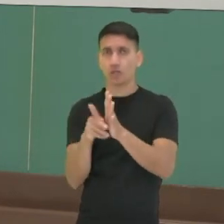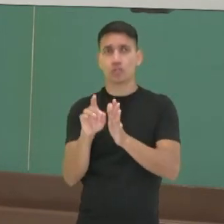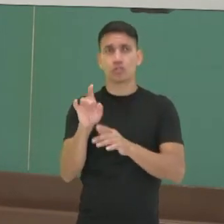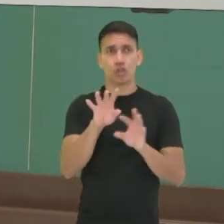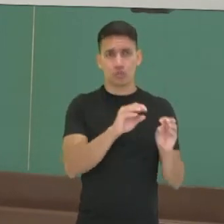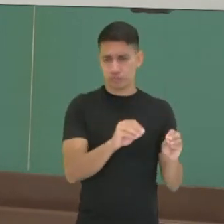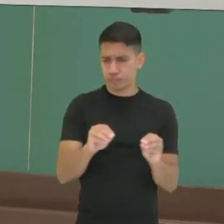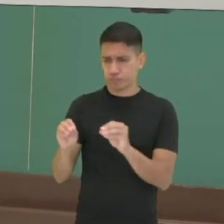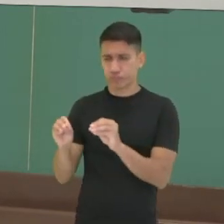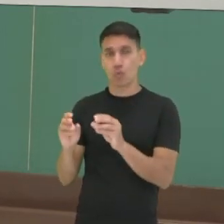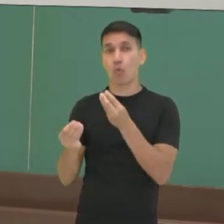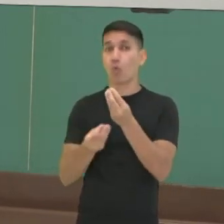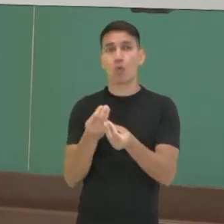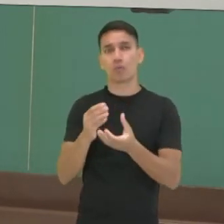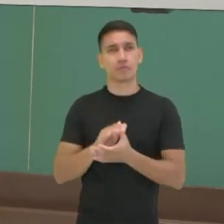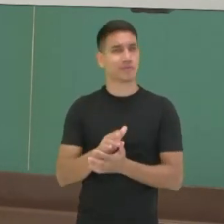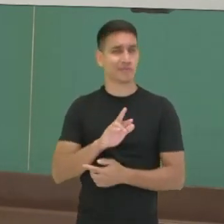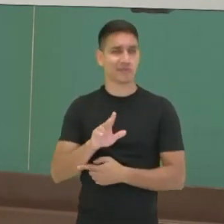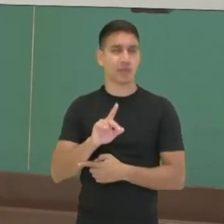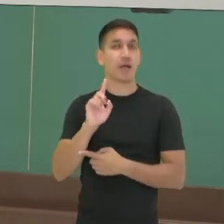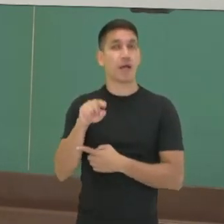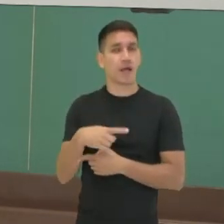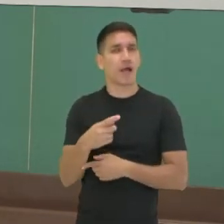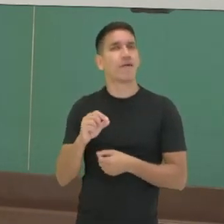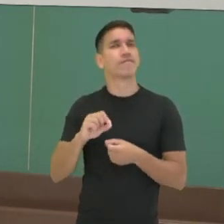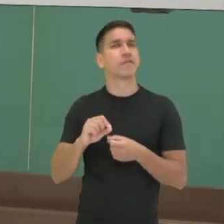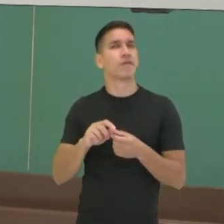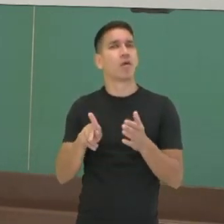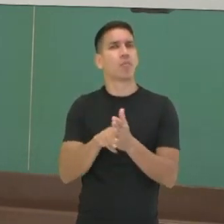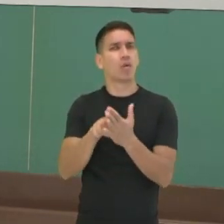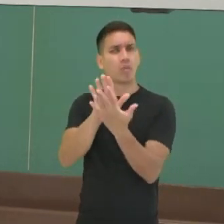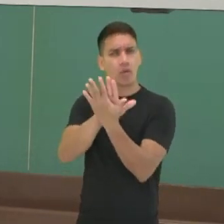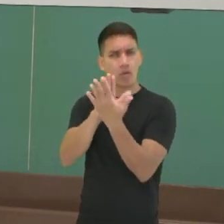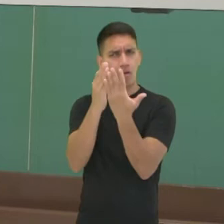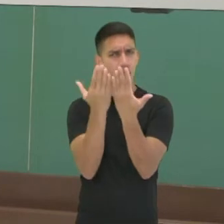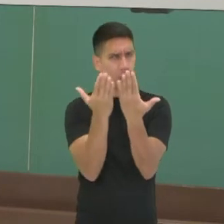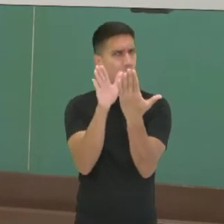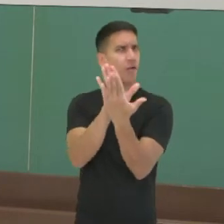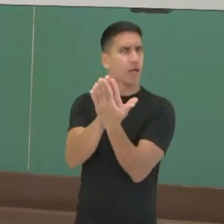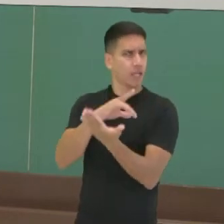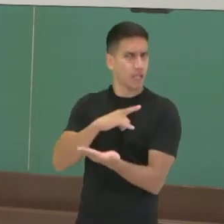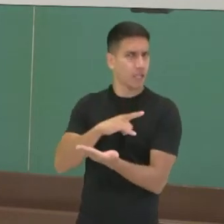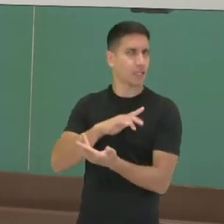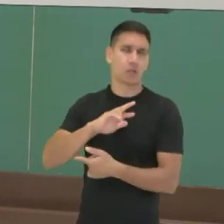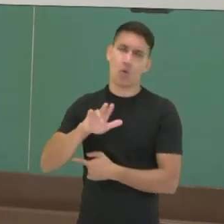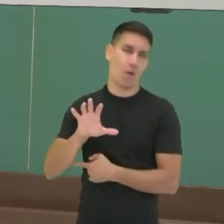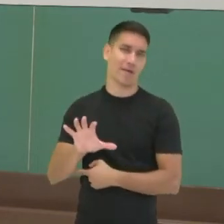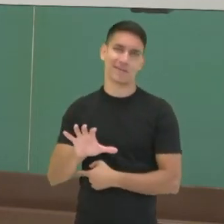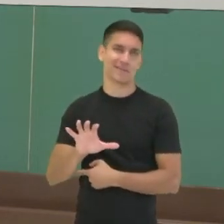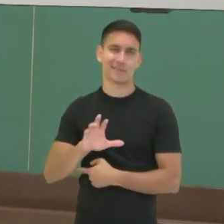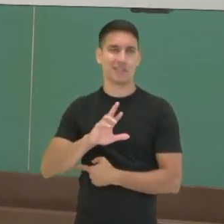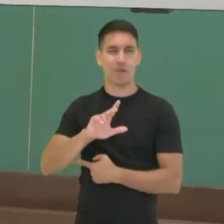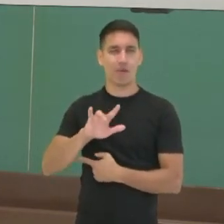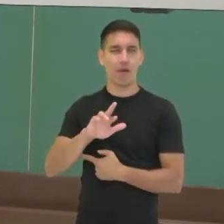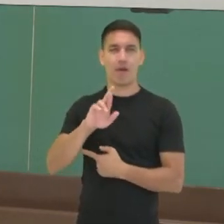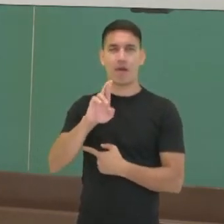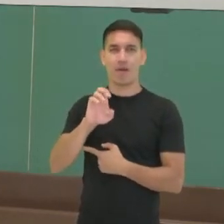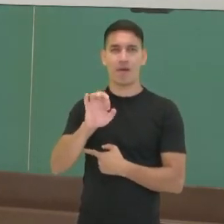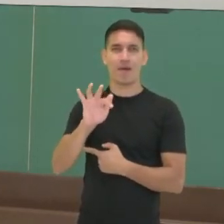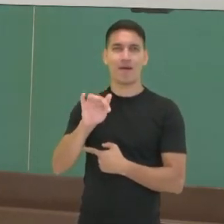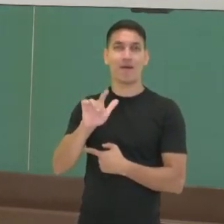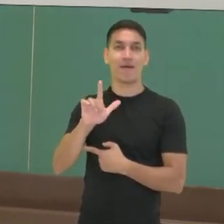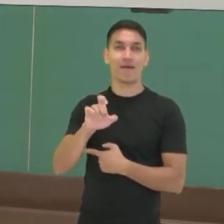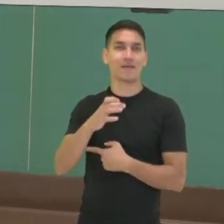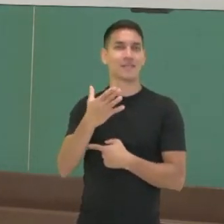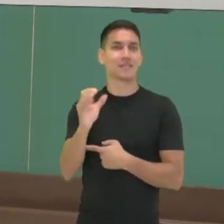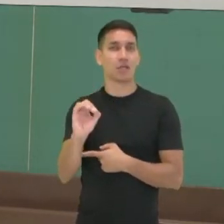veio para cá? Não. Ela aconteceu um espelhamento? Não, né? Eu não tive uma reflexão. Eu